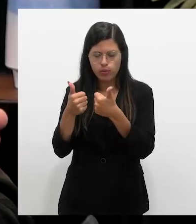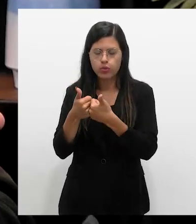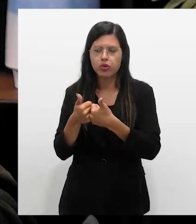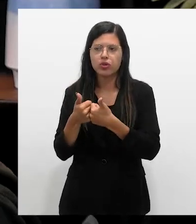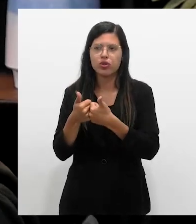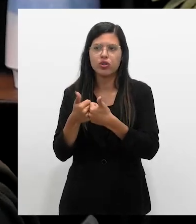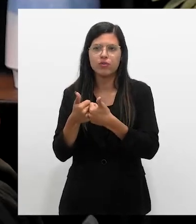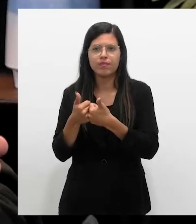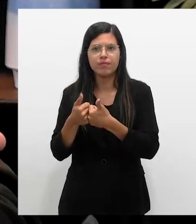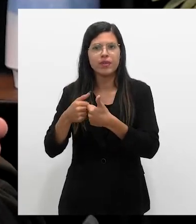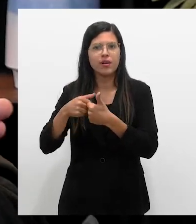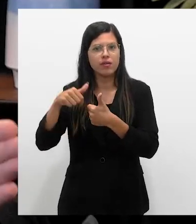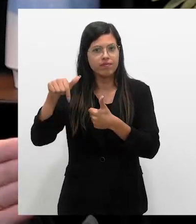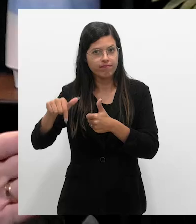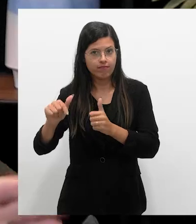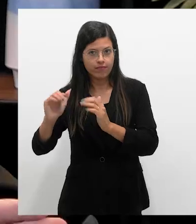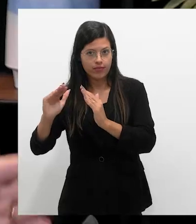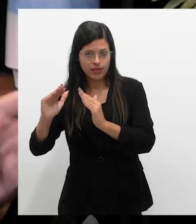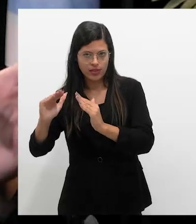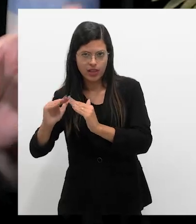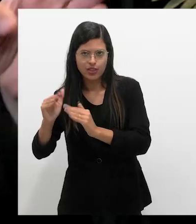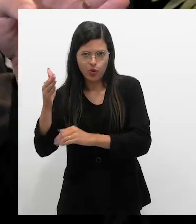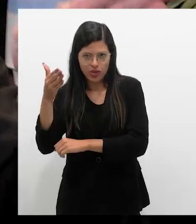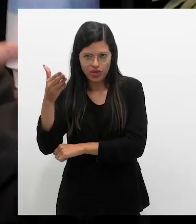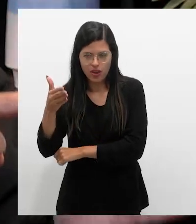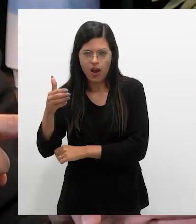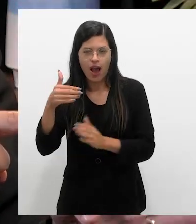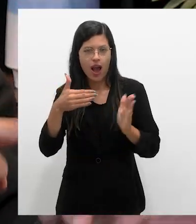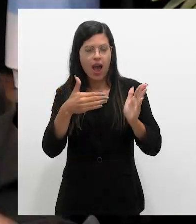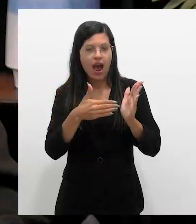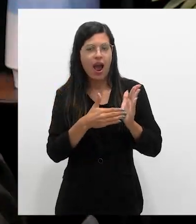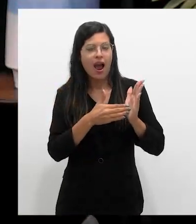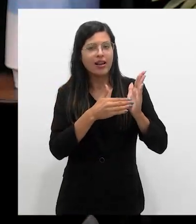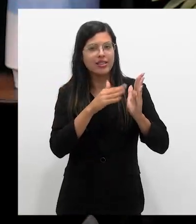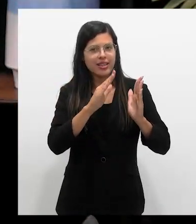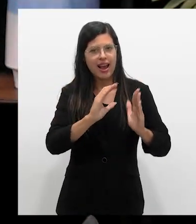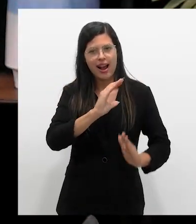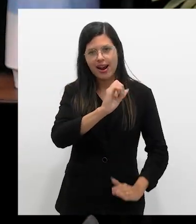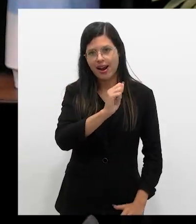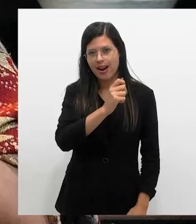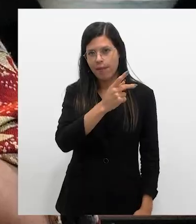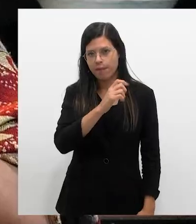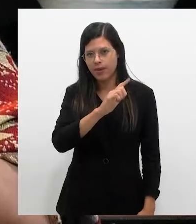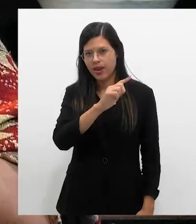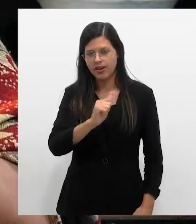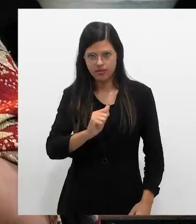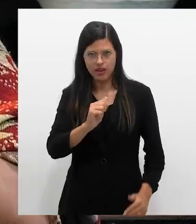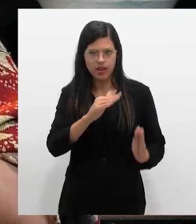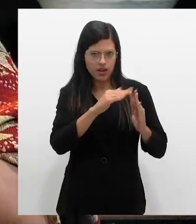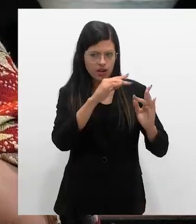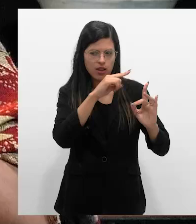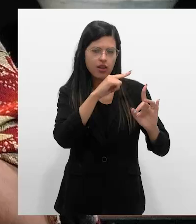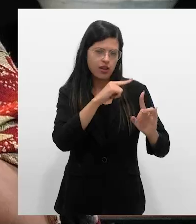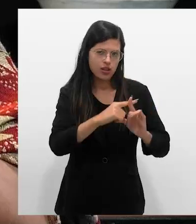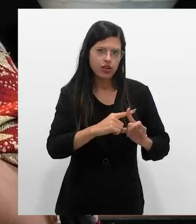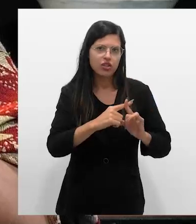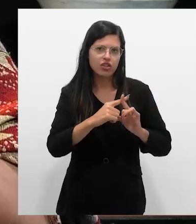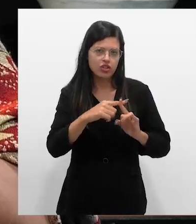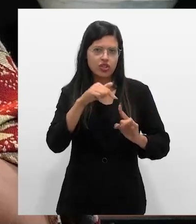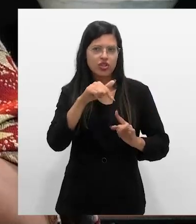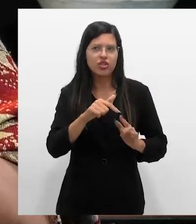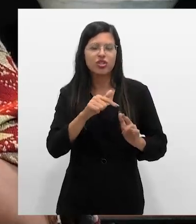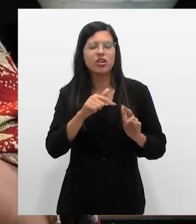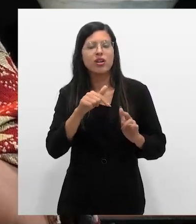um ônibus, um pequeno ônibus, para ir da Casa Santa Marta até a Capela Sistina. Não é um trecho muito longo, mas